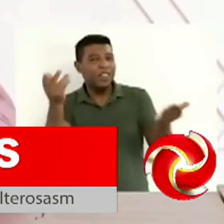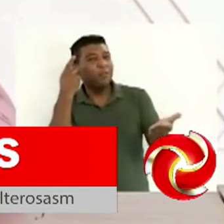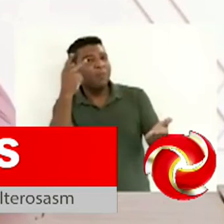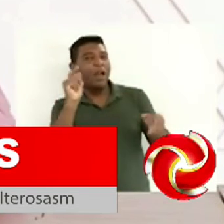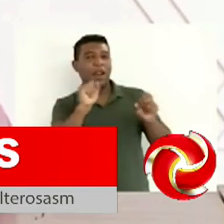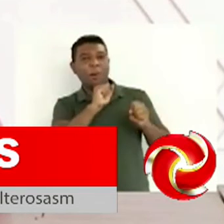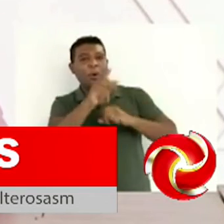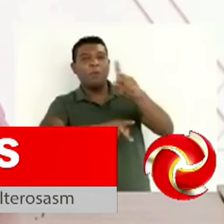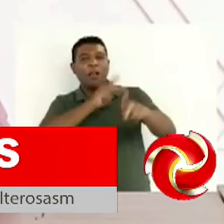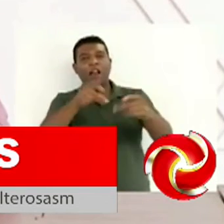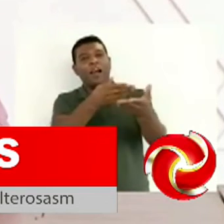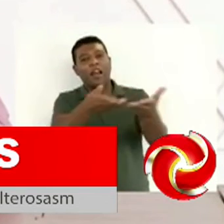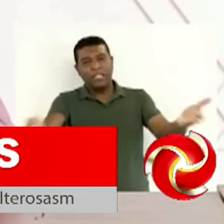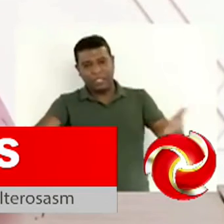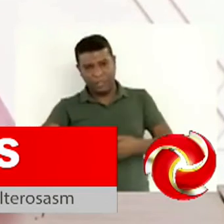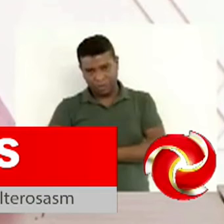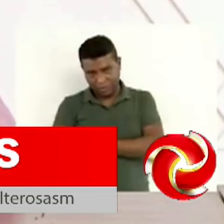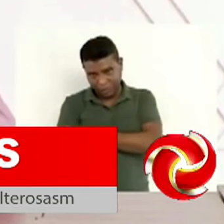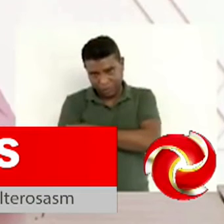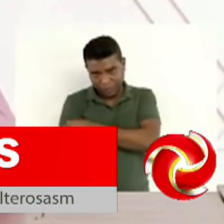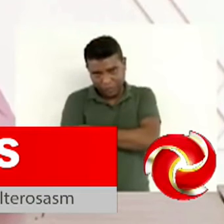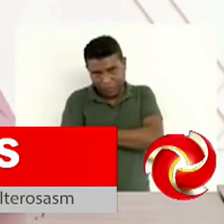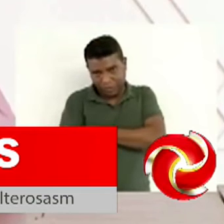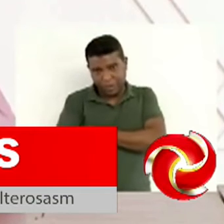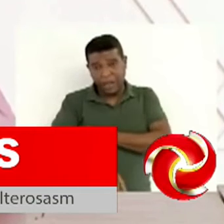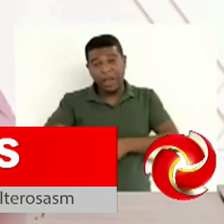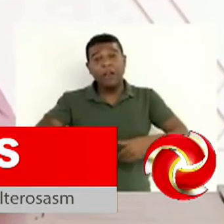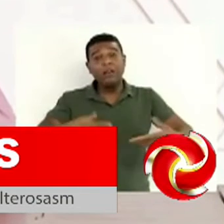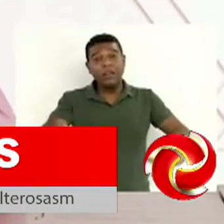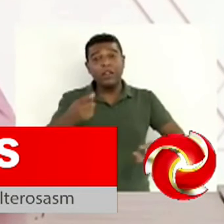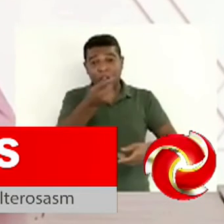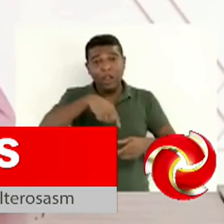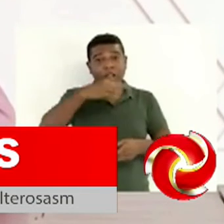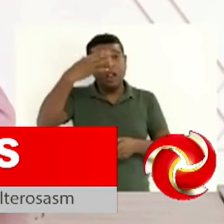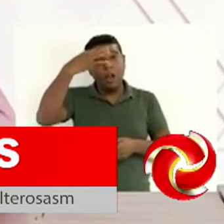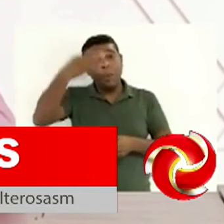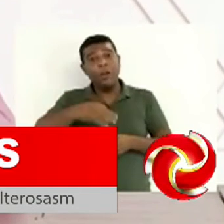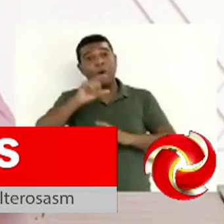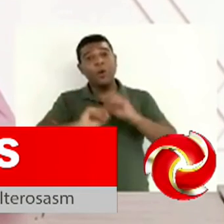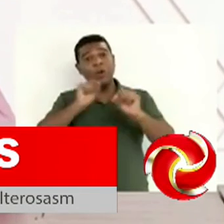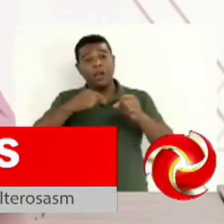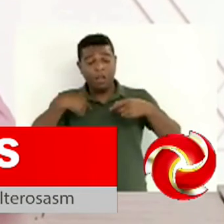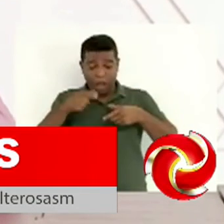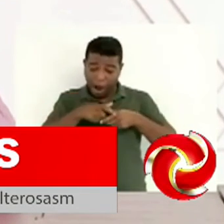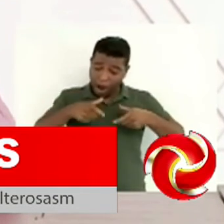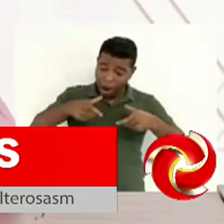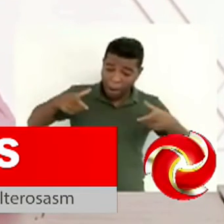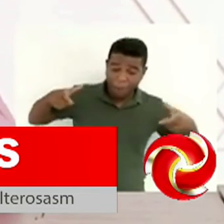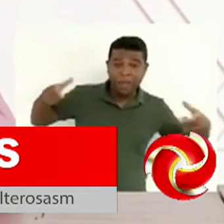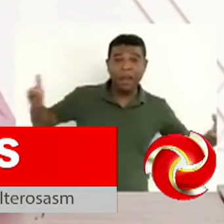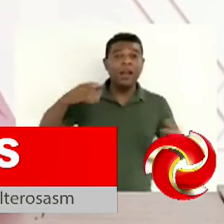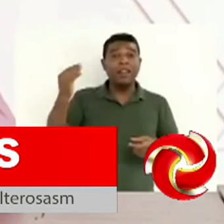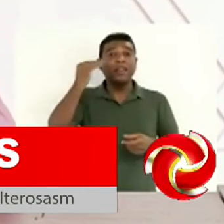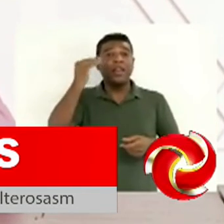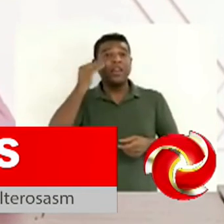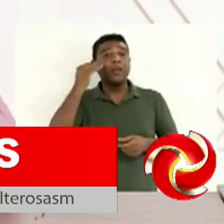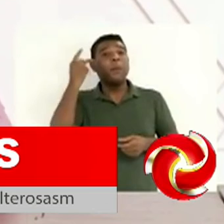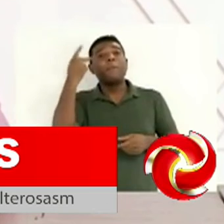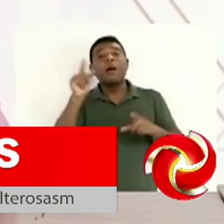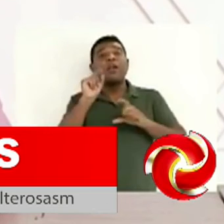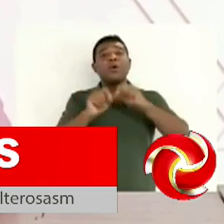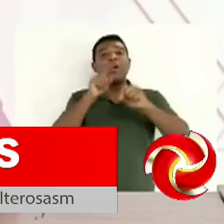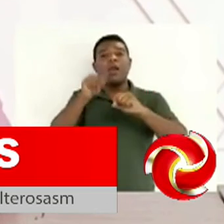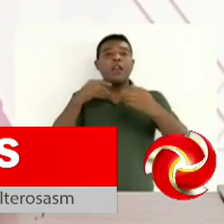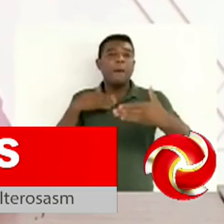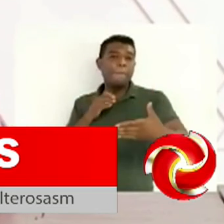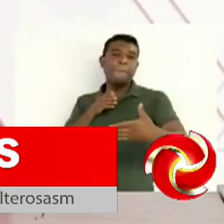nós entendemos que nós vamos aumentar a capacidade de testagem e efetivamente tentar bloquear ainda mais a